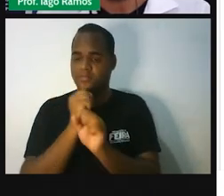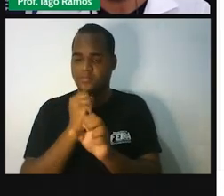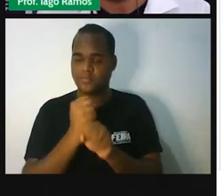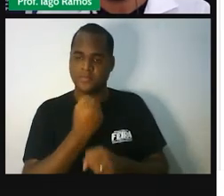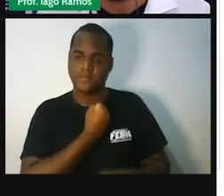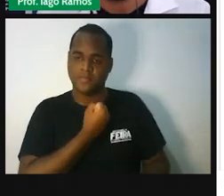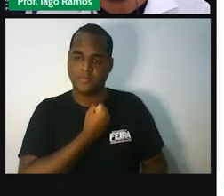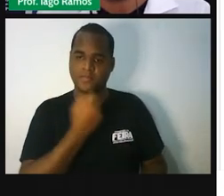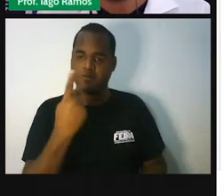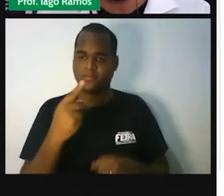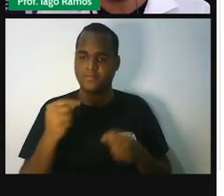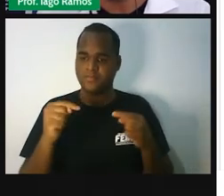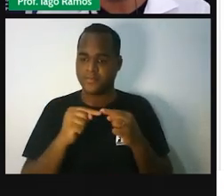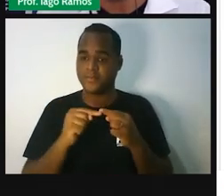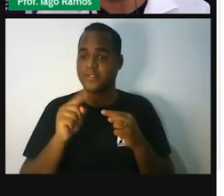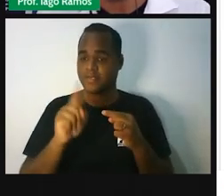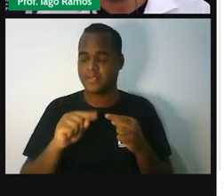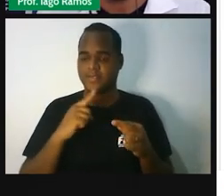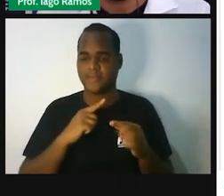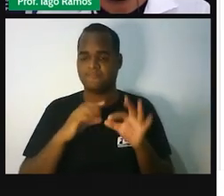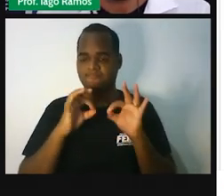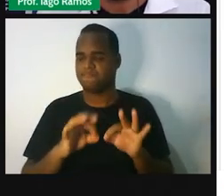meio. Certo?